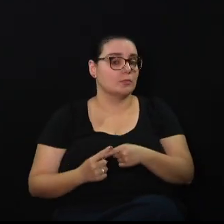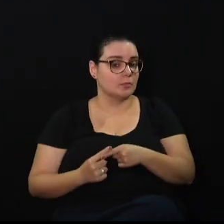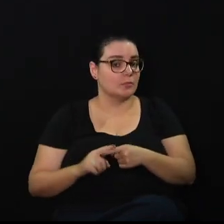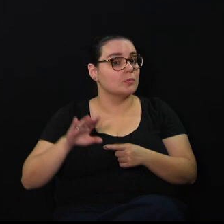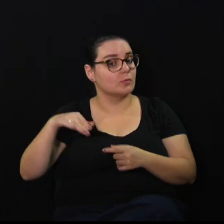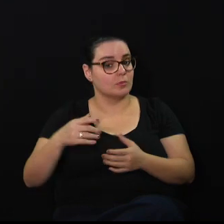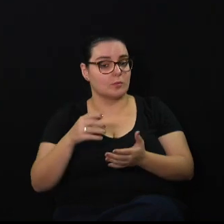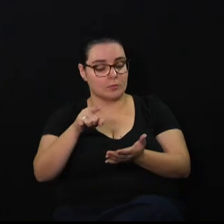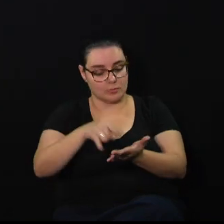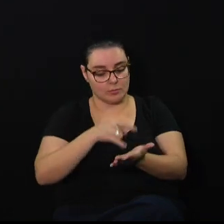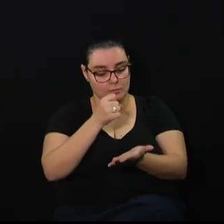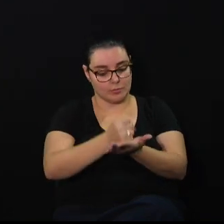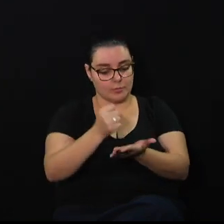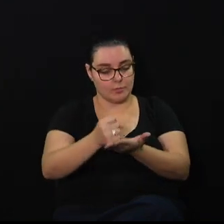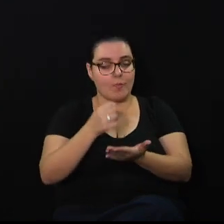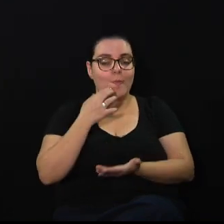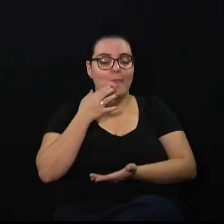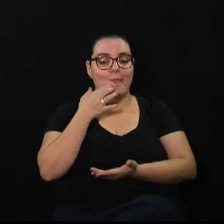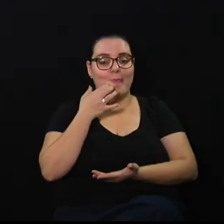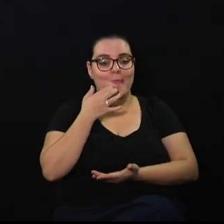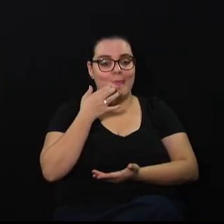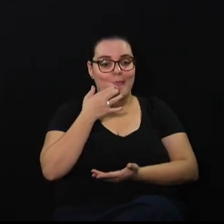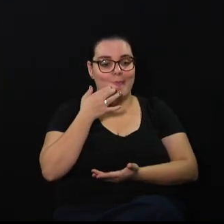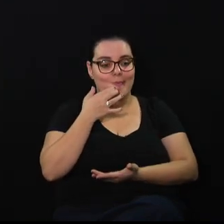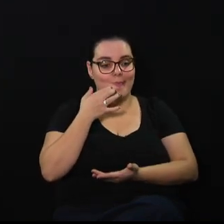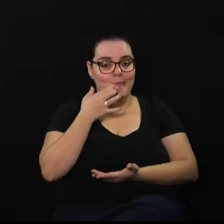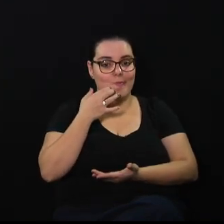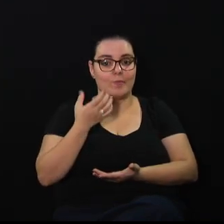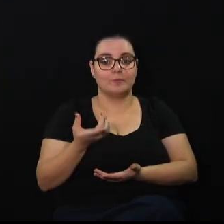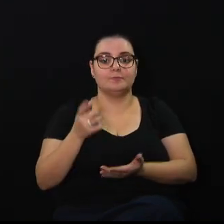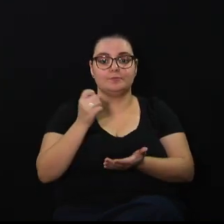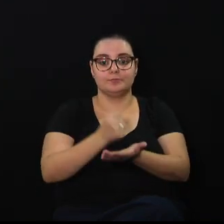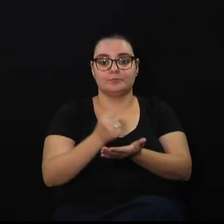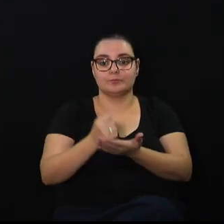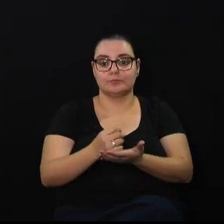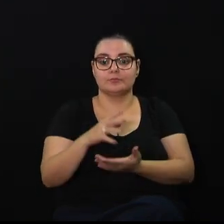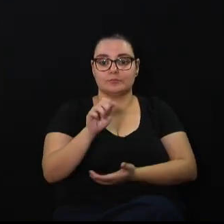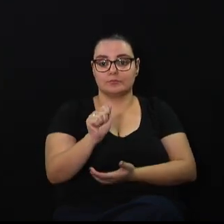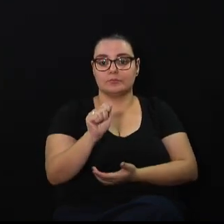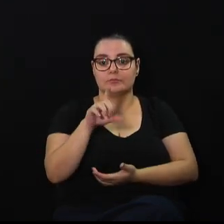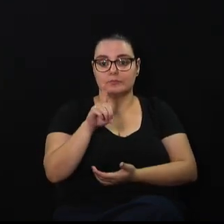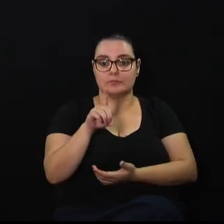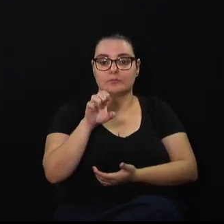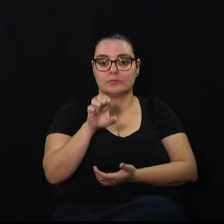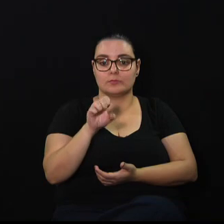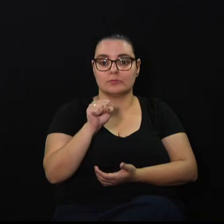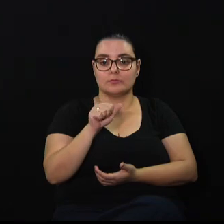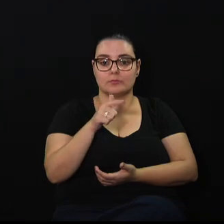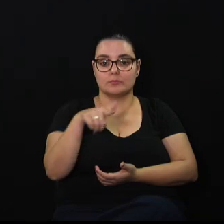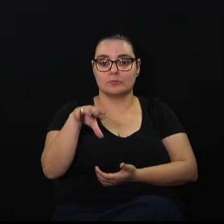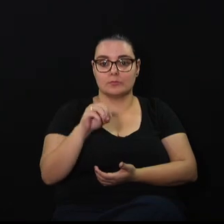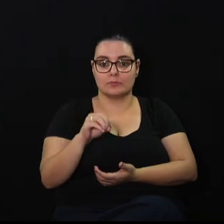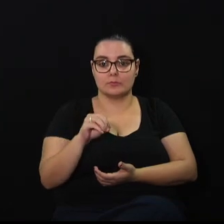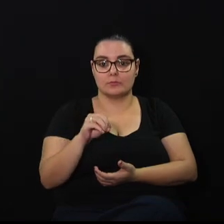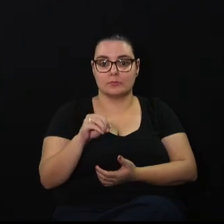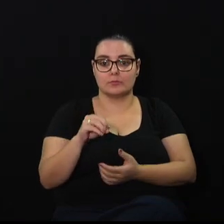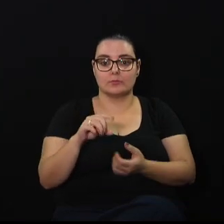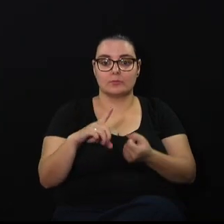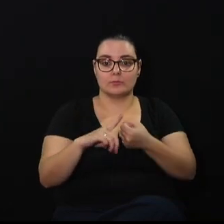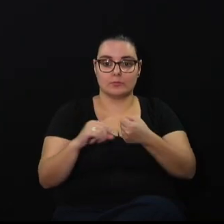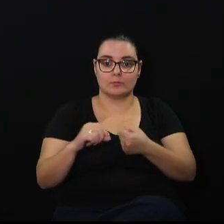contrato de plano de saúde e se contrata um contrato que é chamado contrato de adesão esse contrato está previsto no artigo